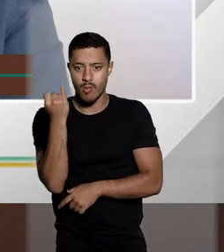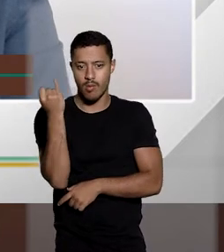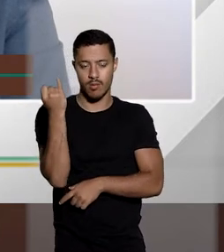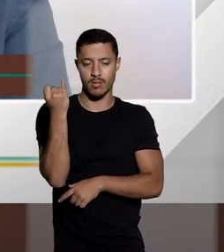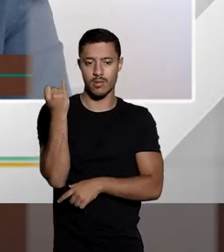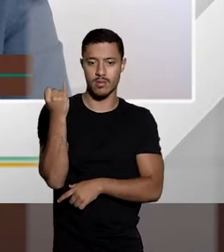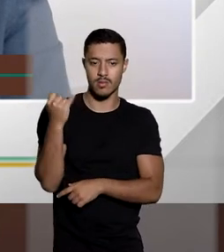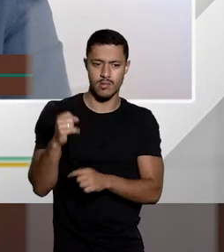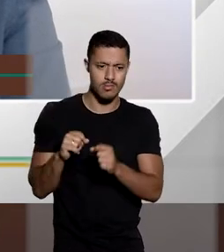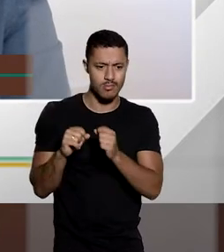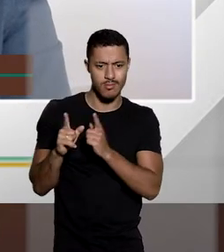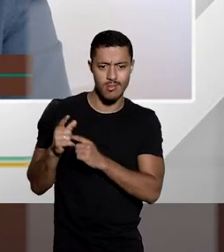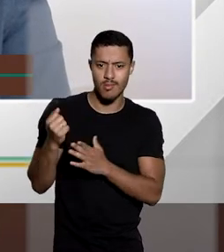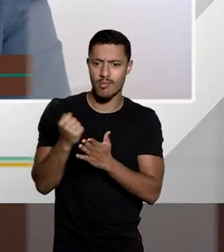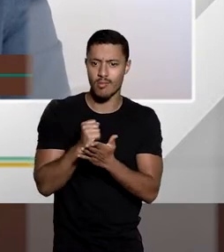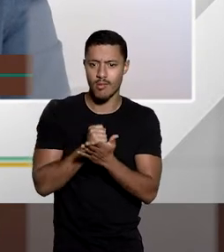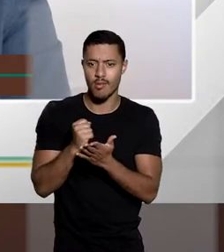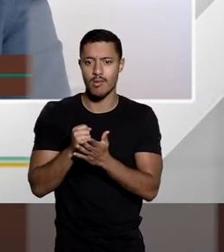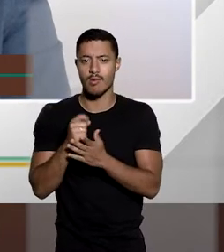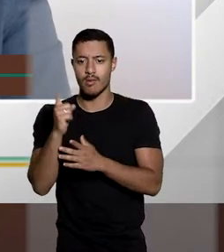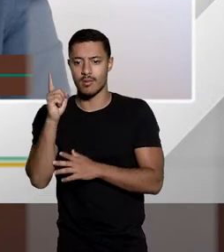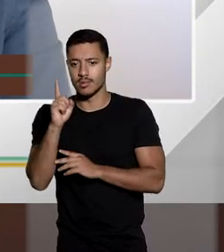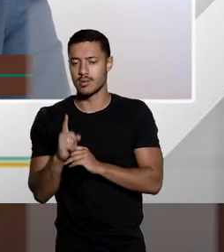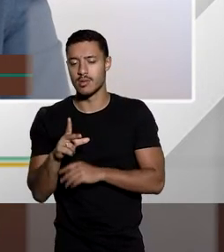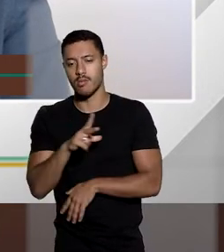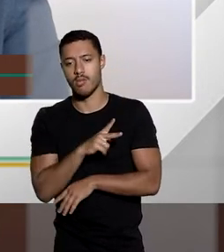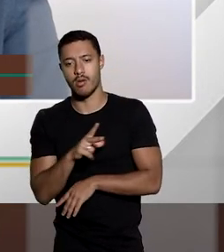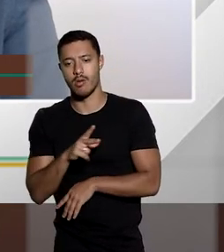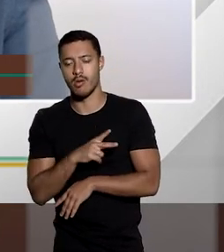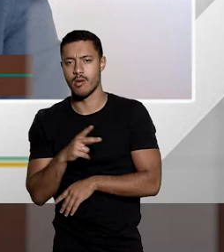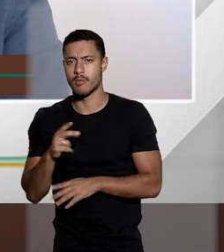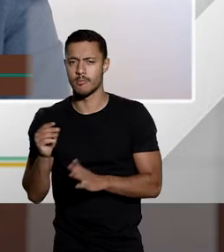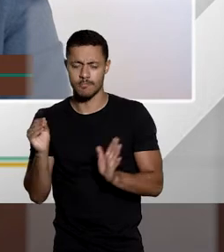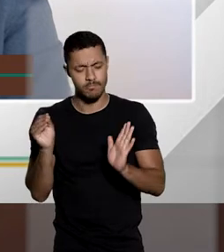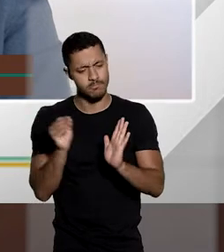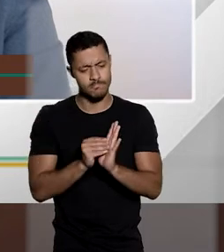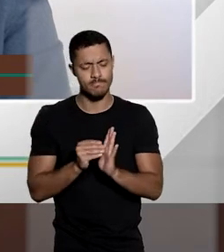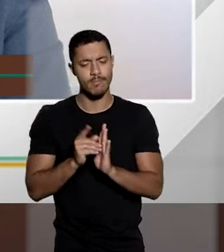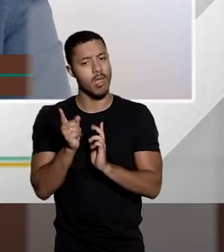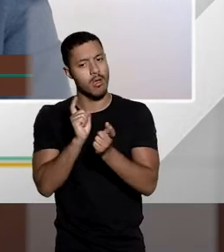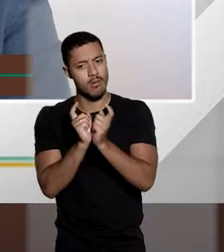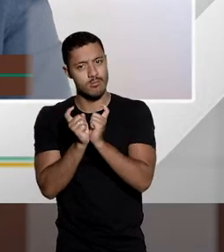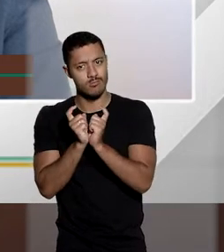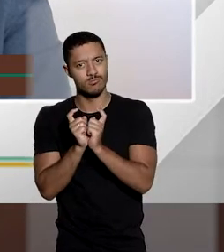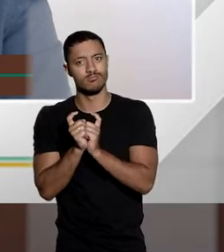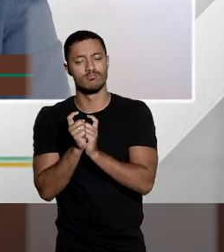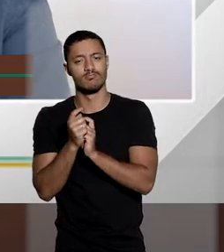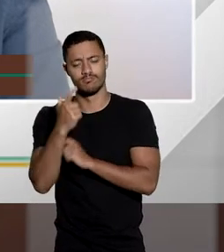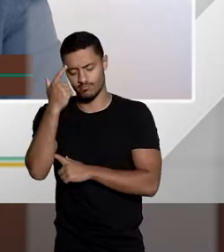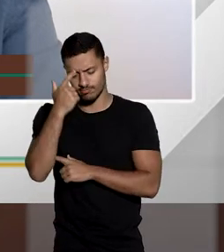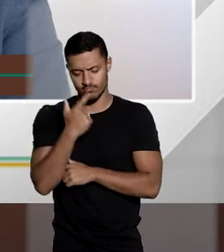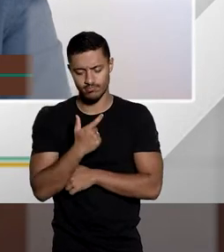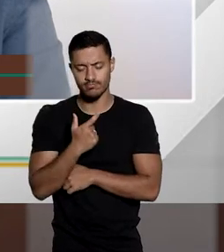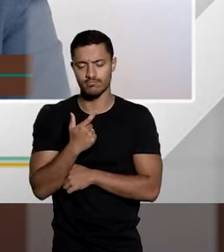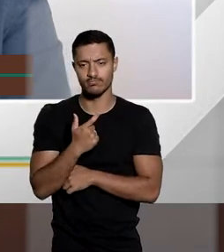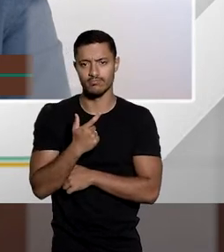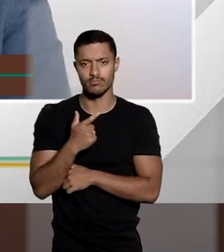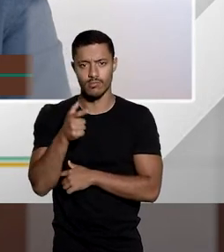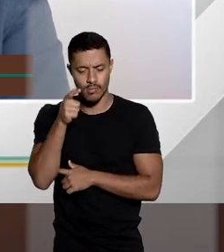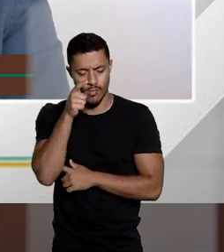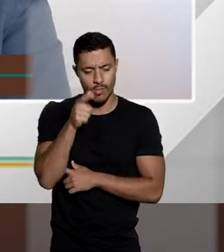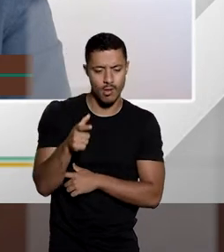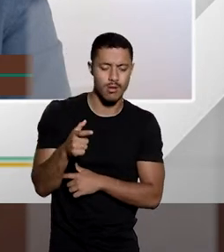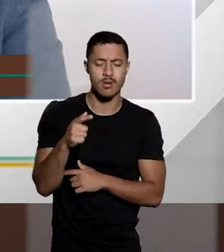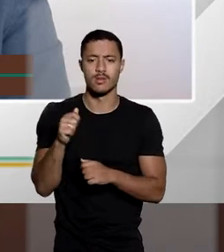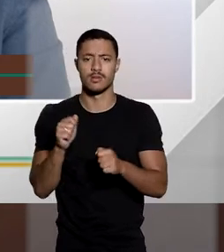saem da órbita do que seria um contrato de direito privado e que posicionam a administração numa postura, tendo em vista o interesse público, de